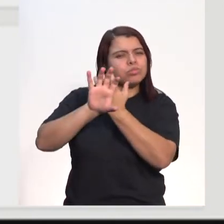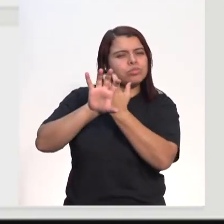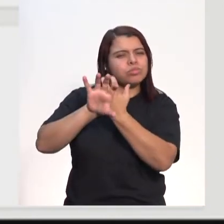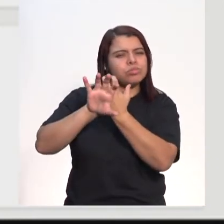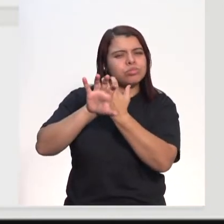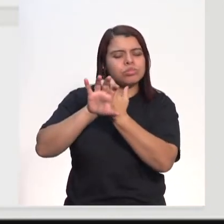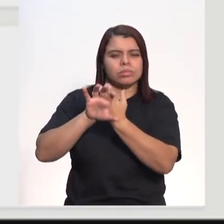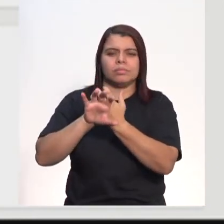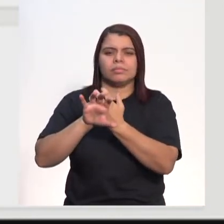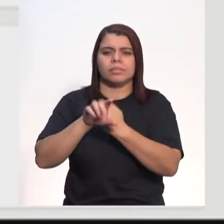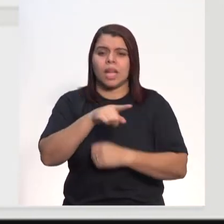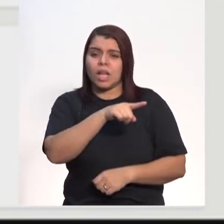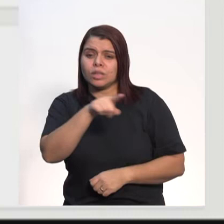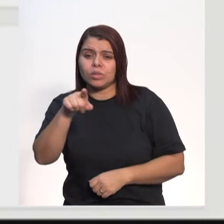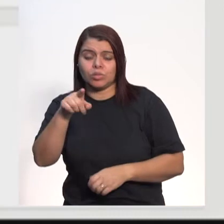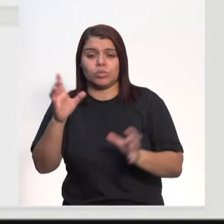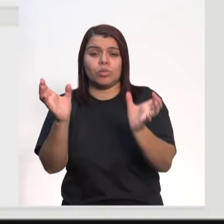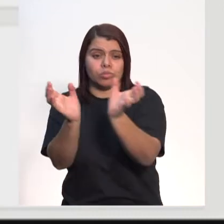sua equipe.